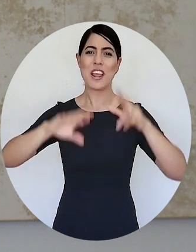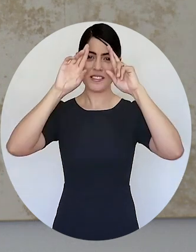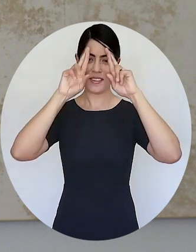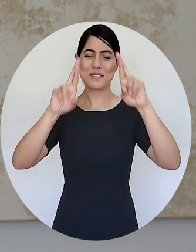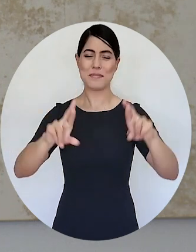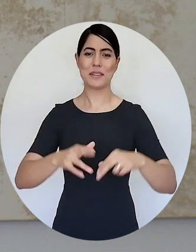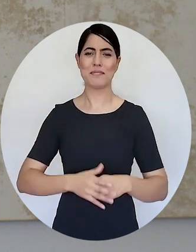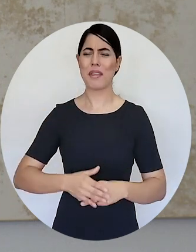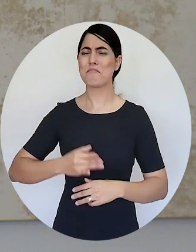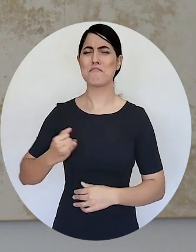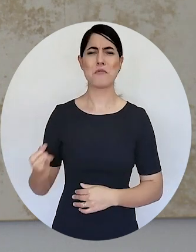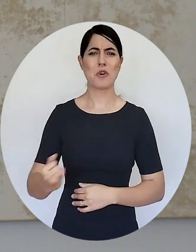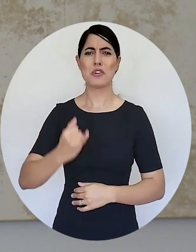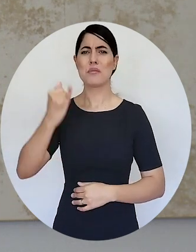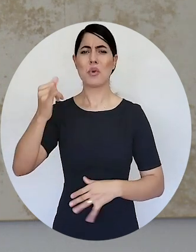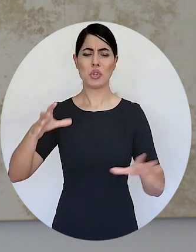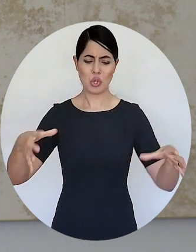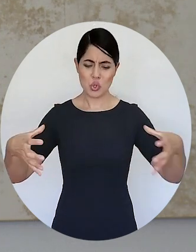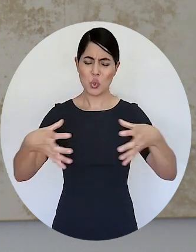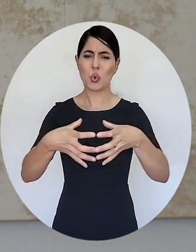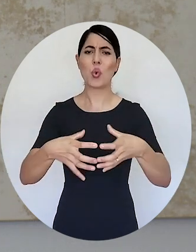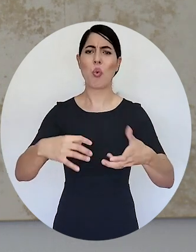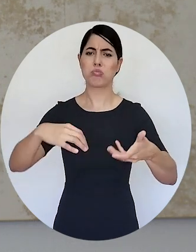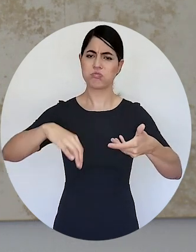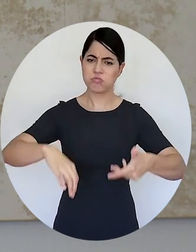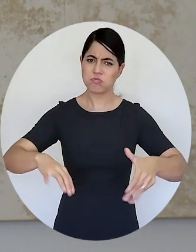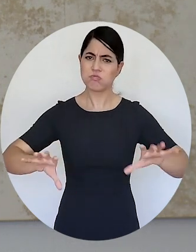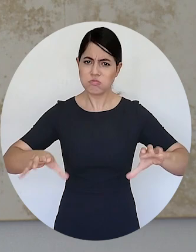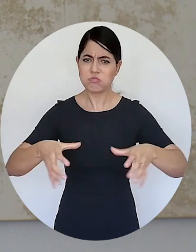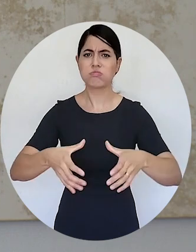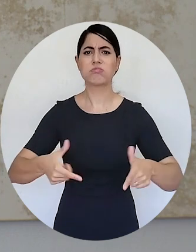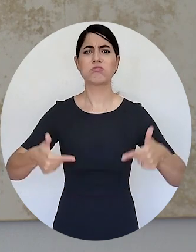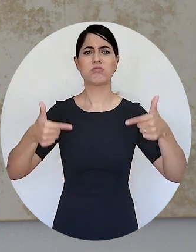Congresso Nacional, e é muito importante essa frente